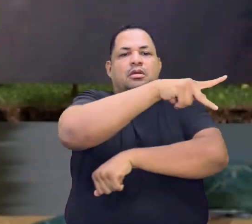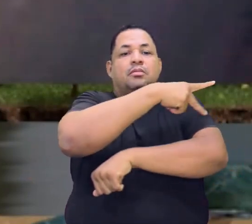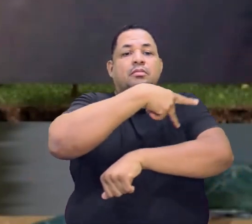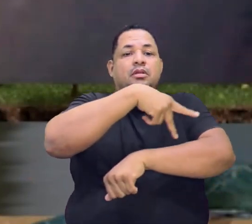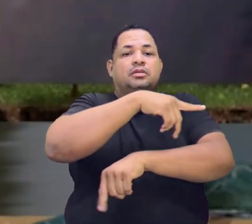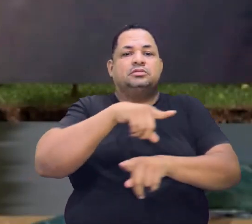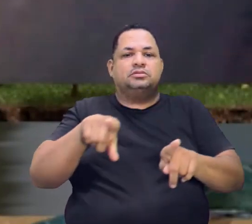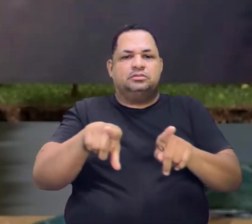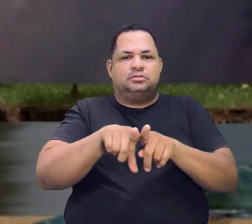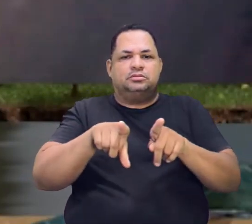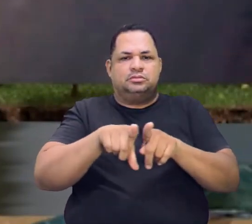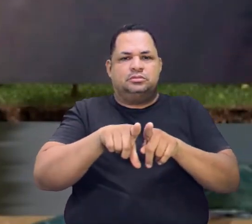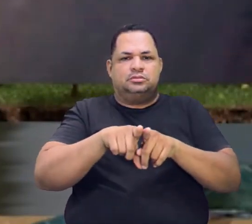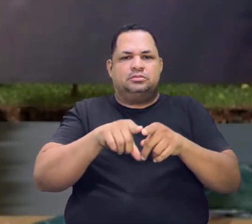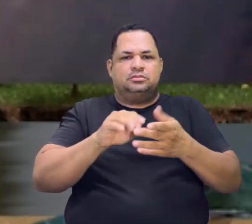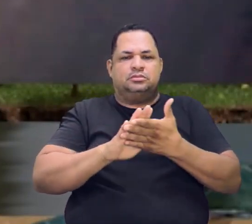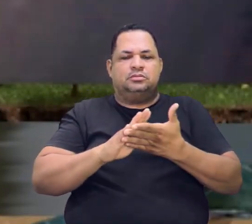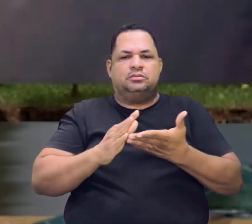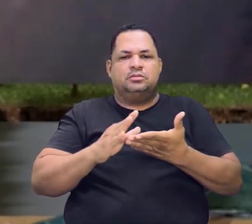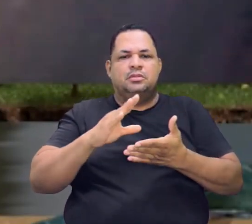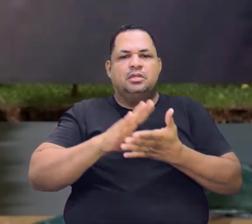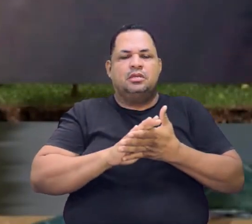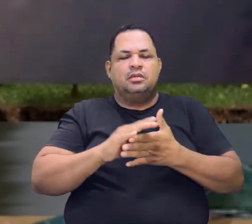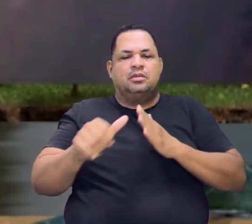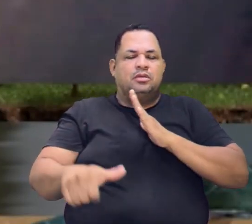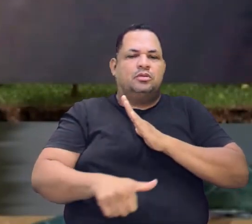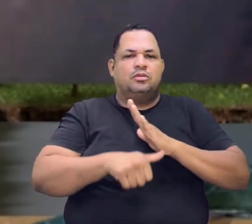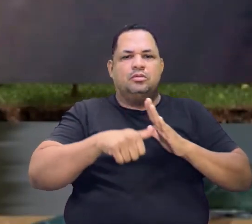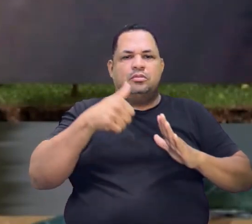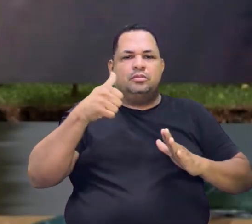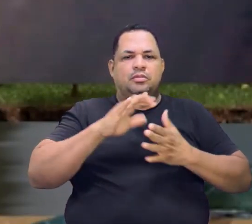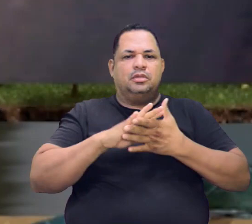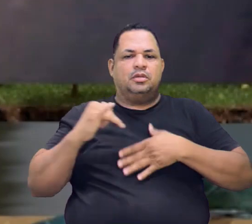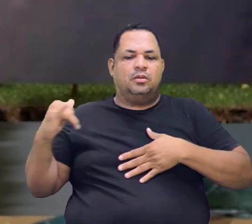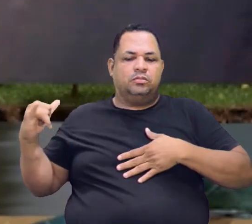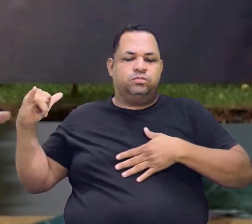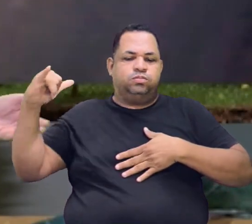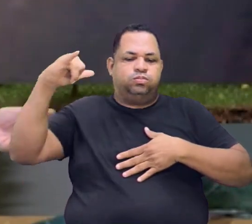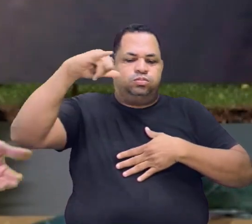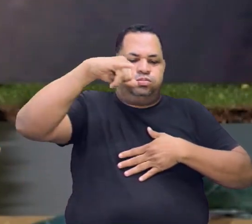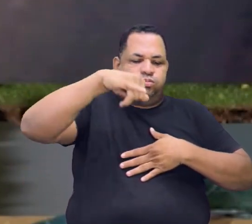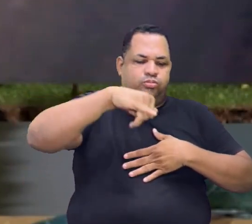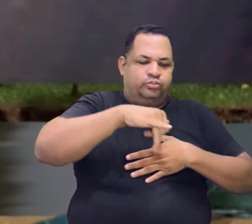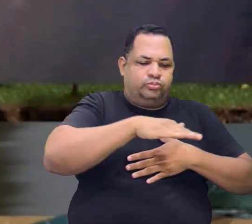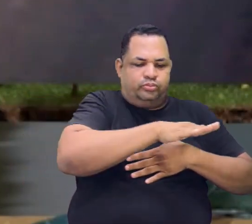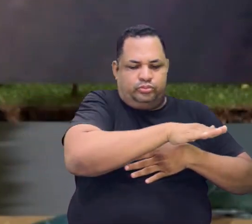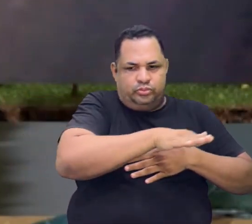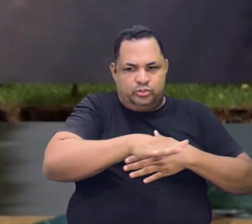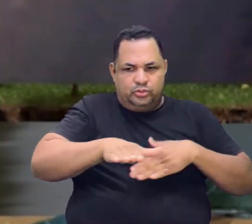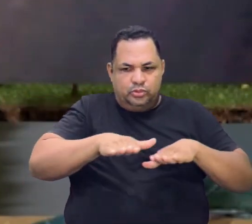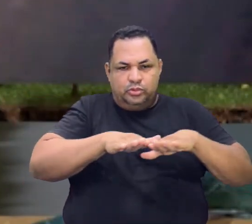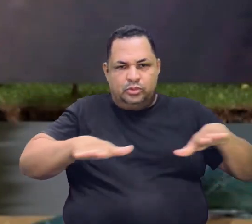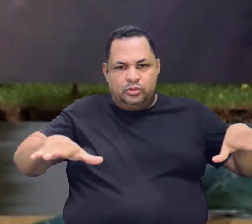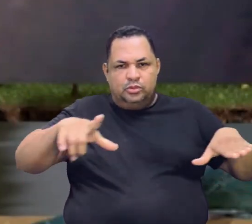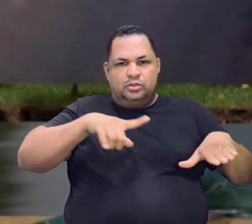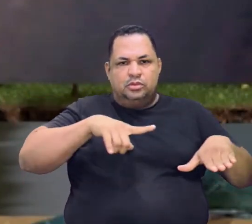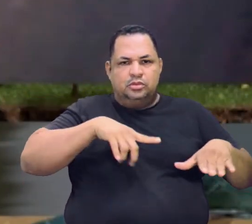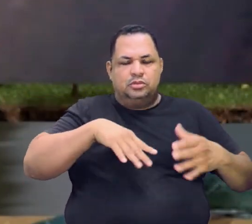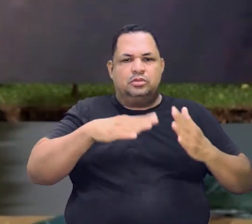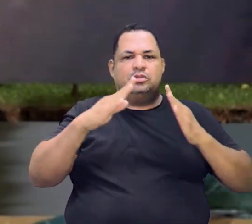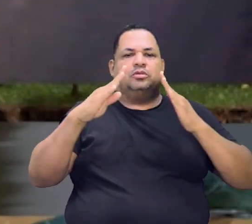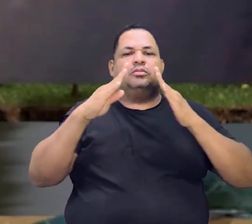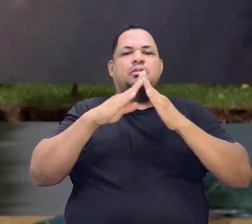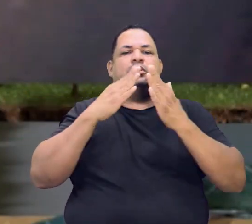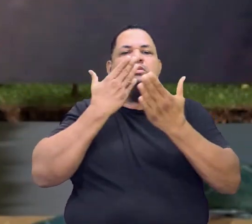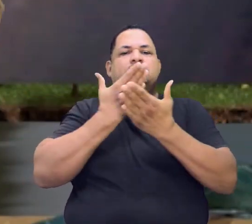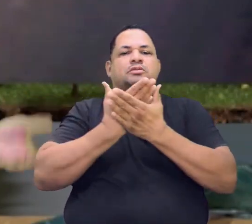onde funcionou ali o primeiro aeroporto Salgado Filho, que hoje é a Praça Aloísio Ferreira, tem uma escola